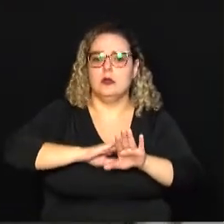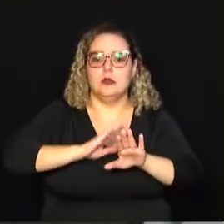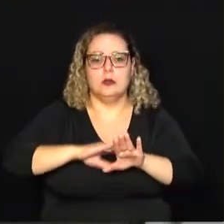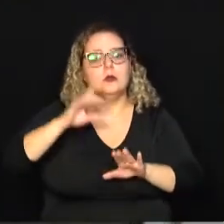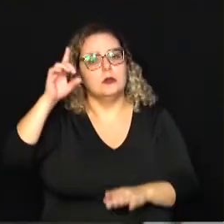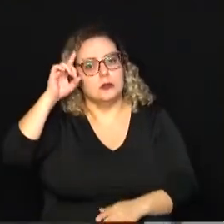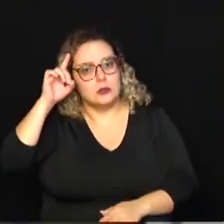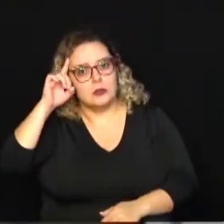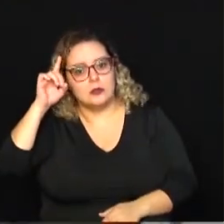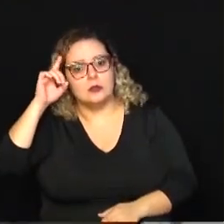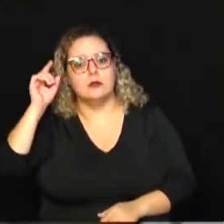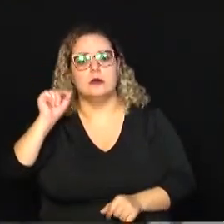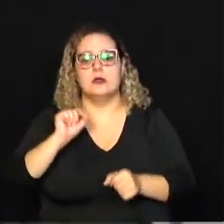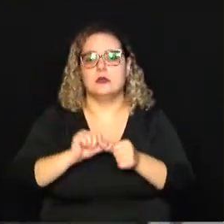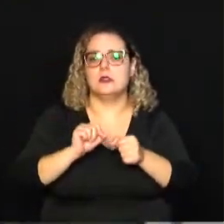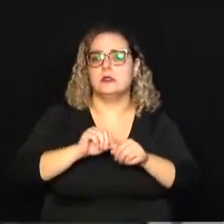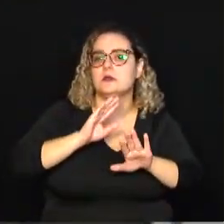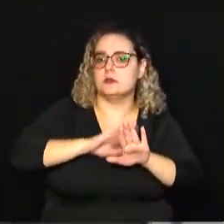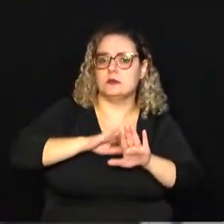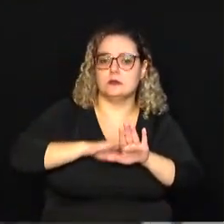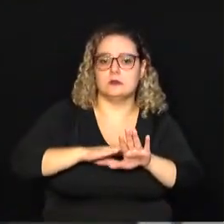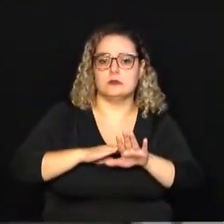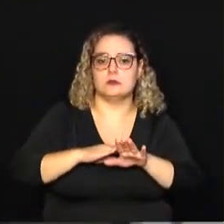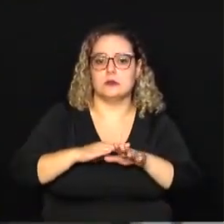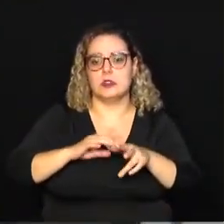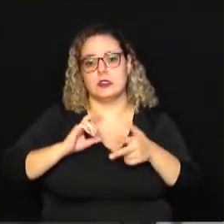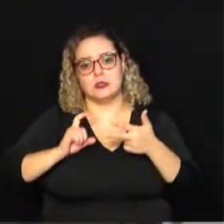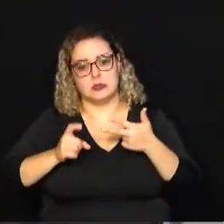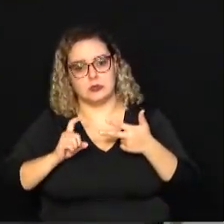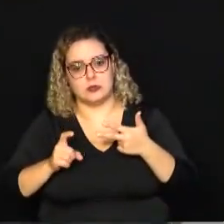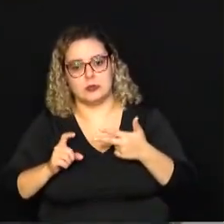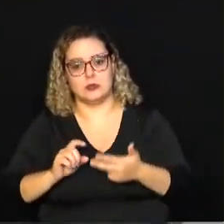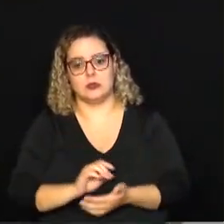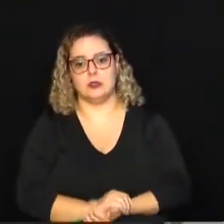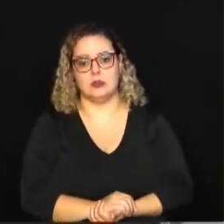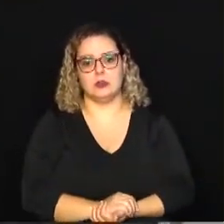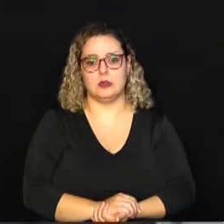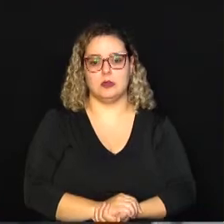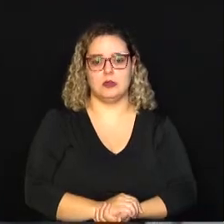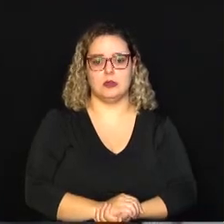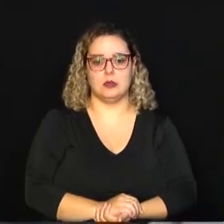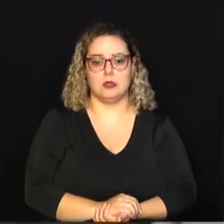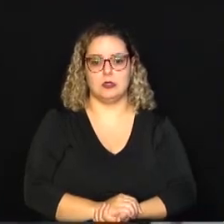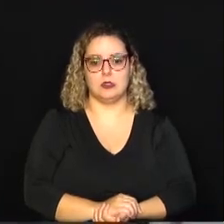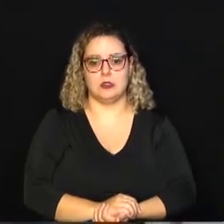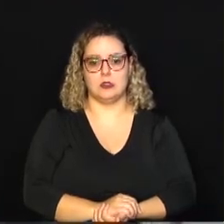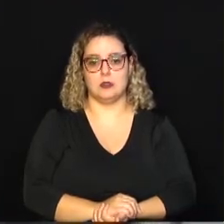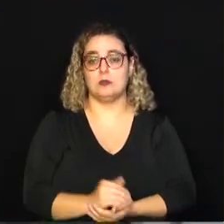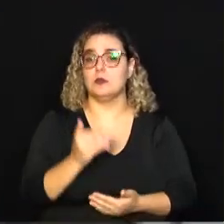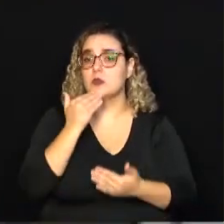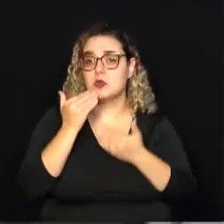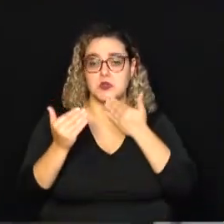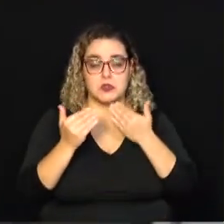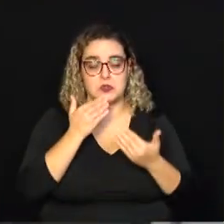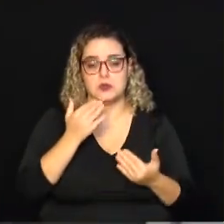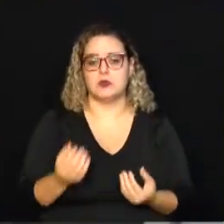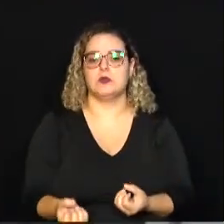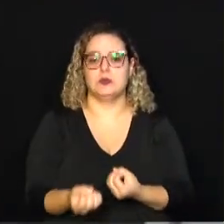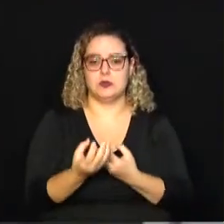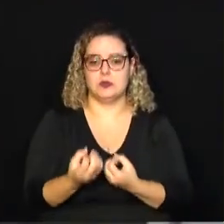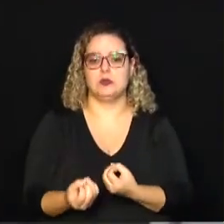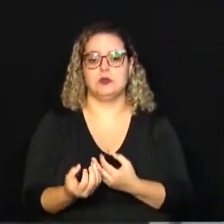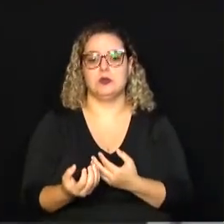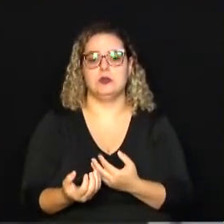fazendo alguma ação para provocar o executivo, né? Tanto no ponto de vista de pedidos de informação, como também